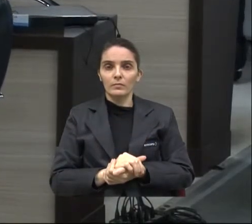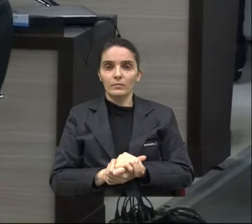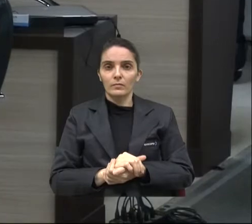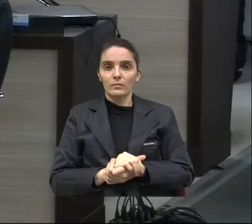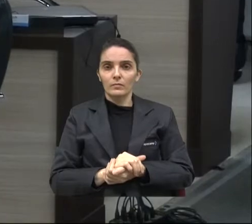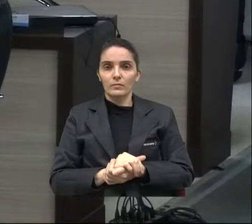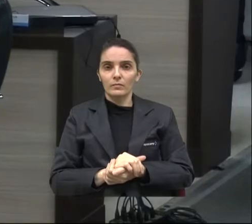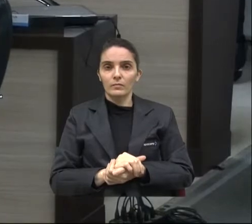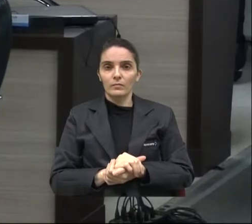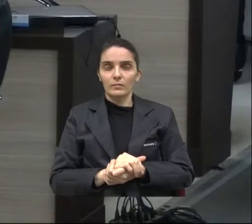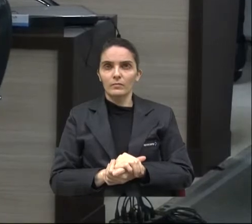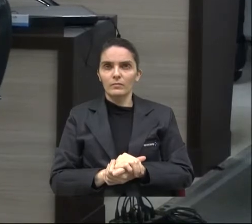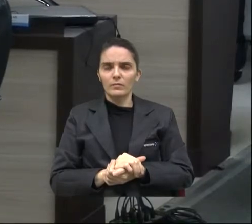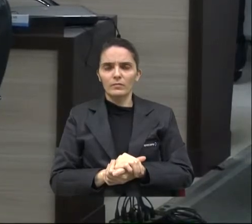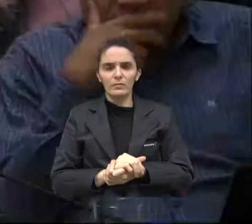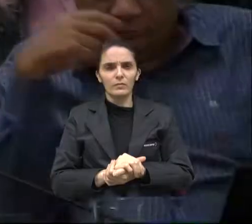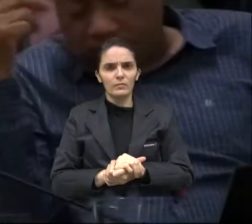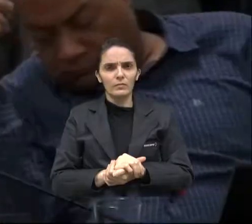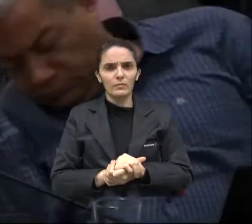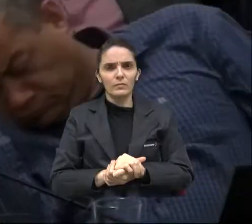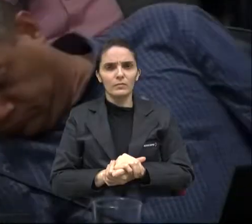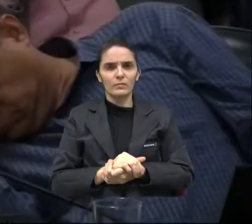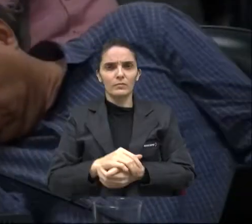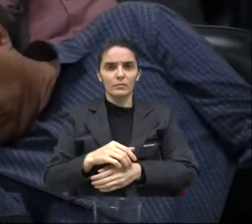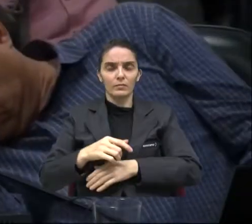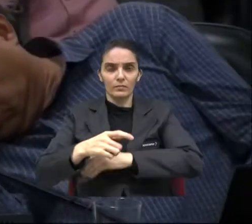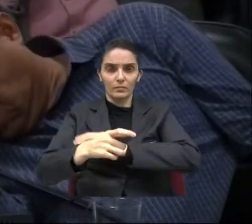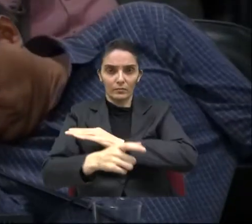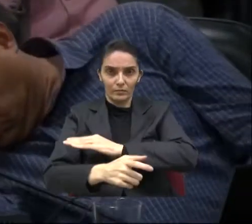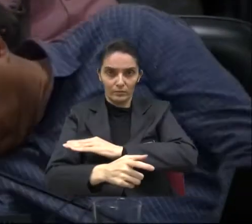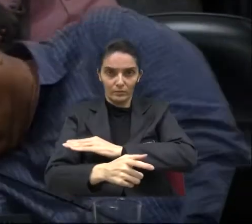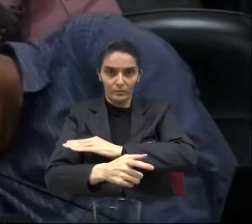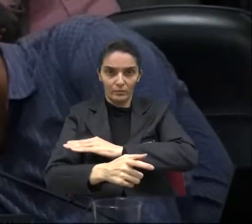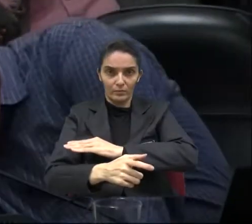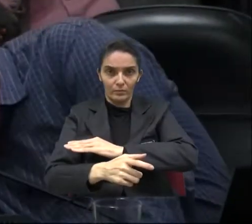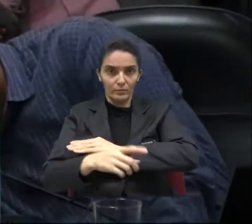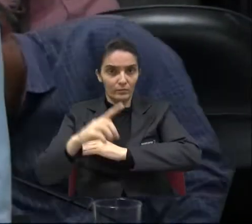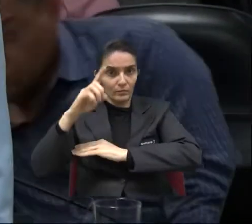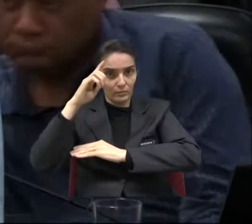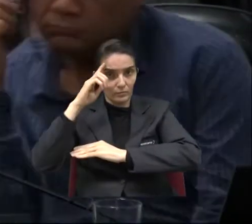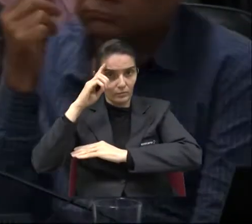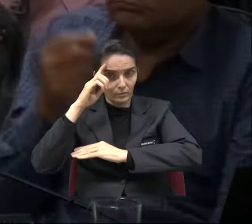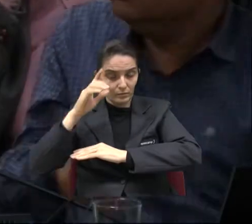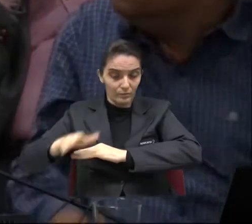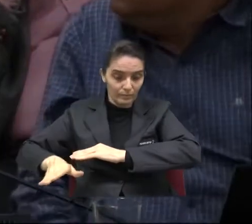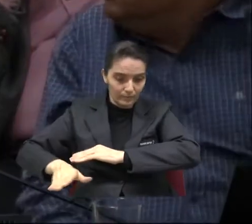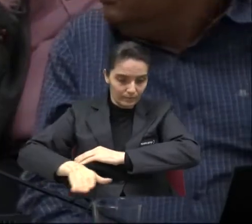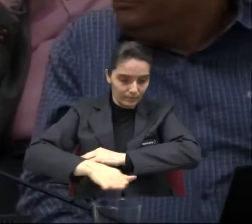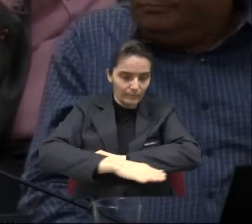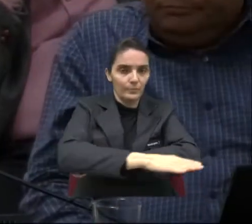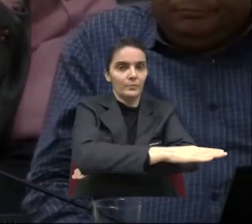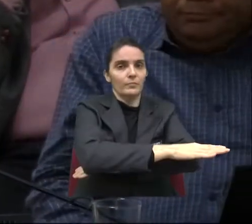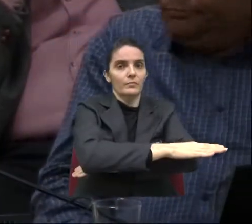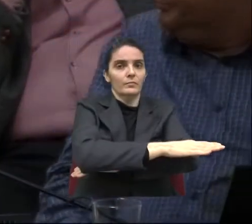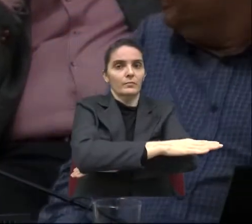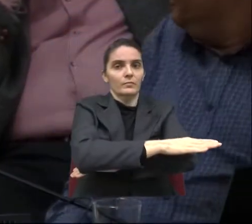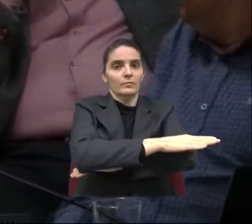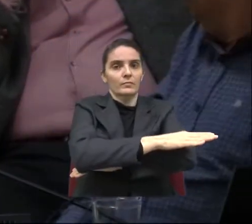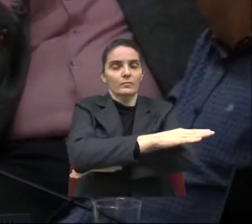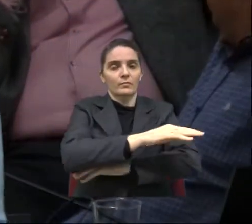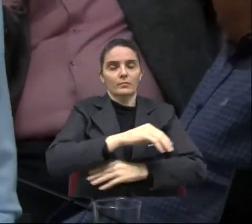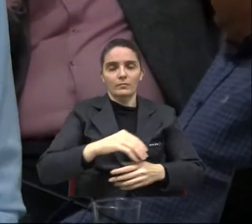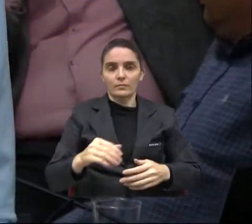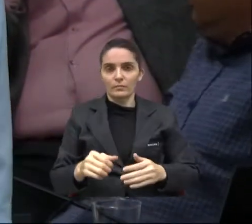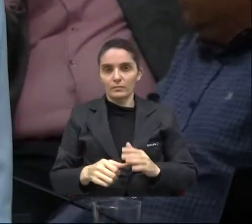fazer um buraco e no mesmo dia tapar, ainda mais quando se mexe em canalização, primeiro nós temos